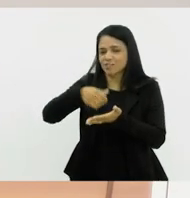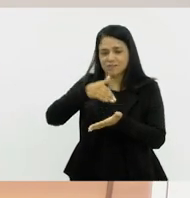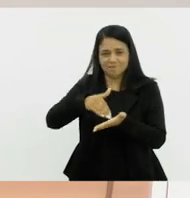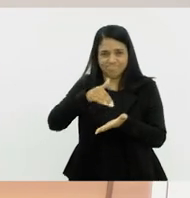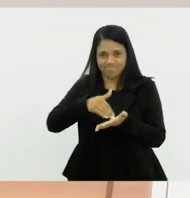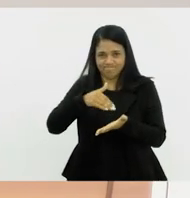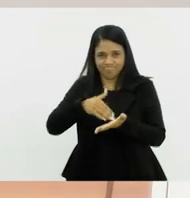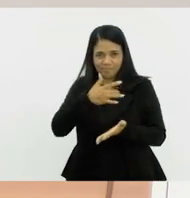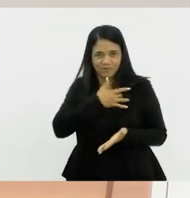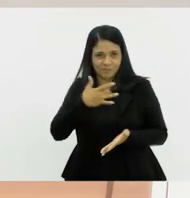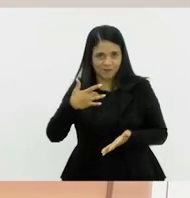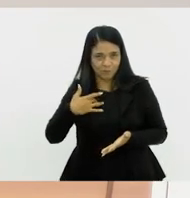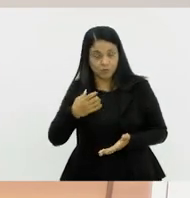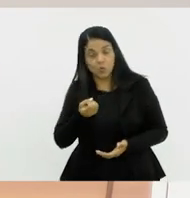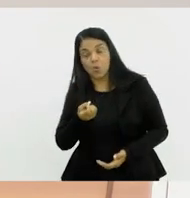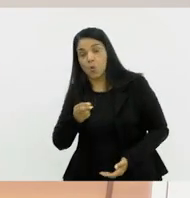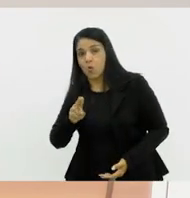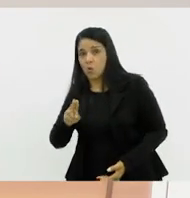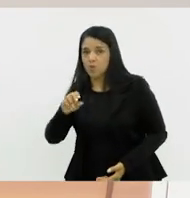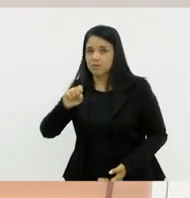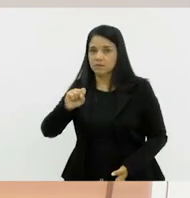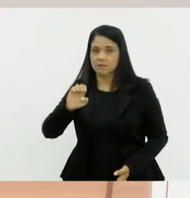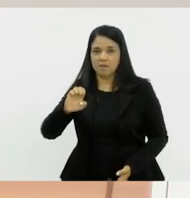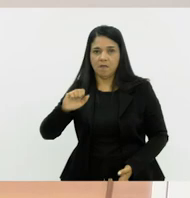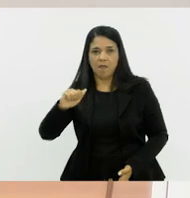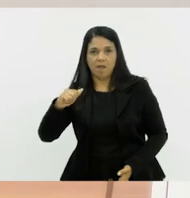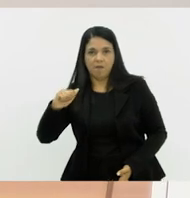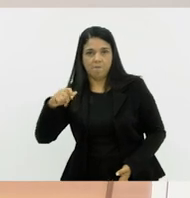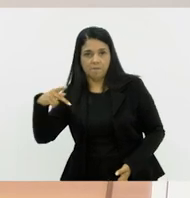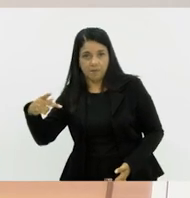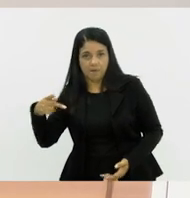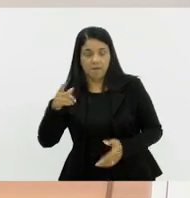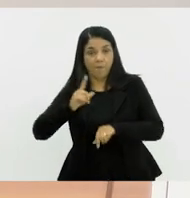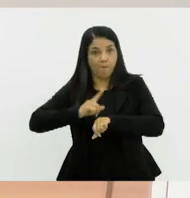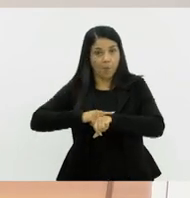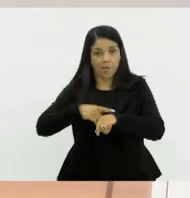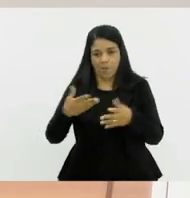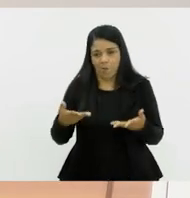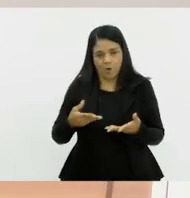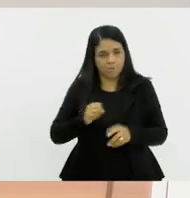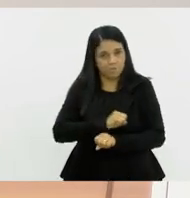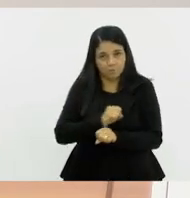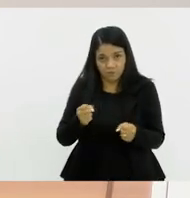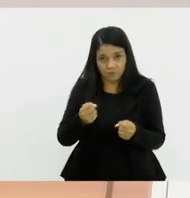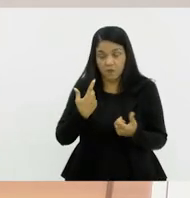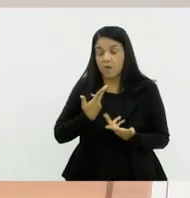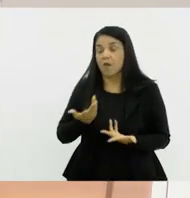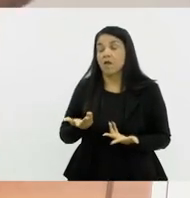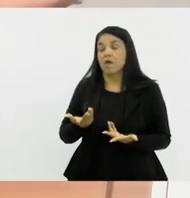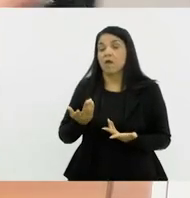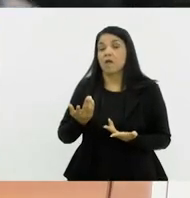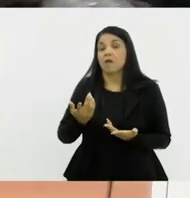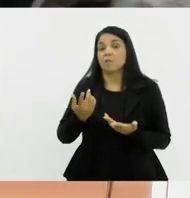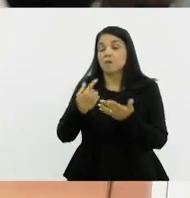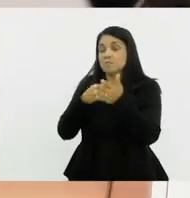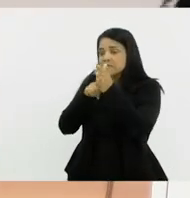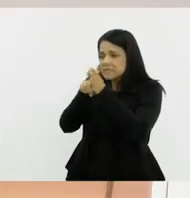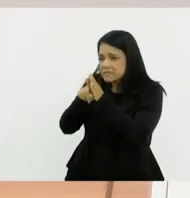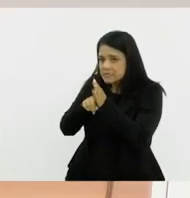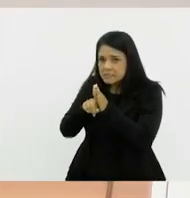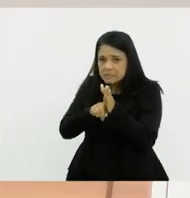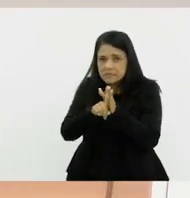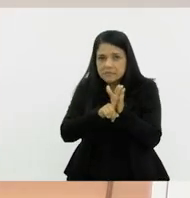SEAP o esclarecimento nesse momento, mesmo porque será natural, né, que se consulte aí